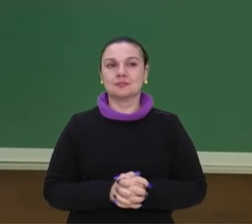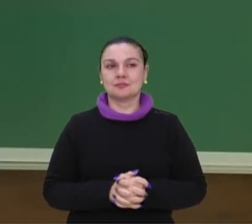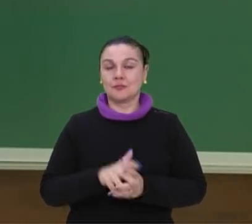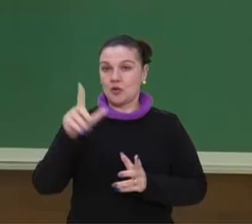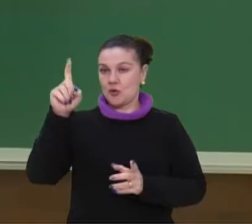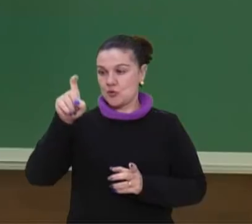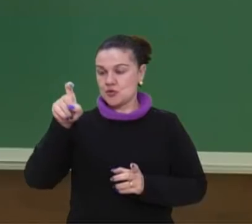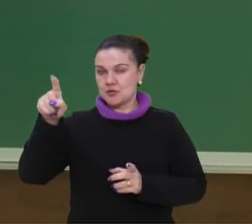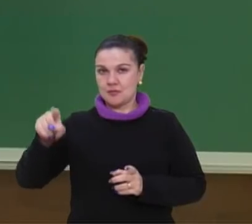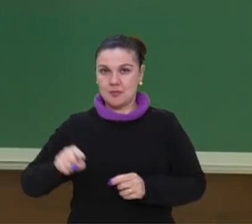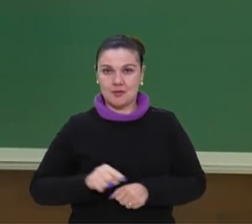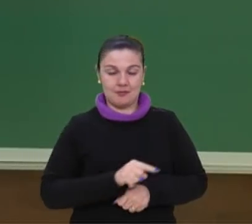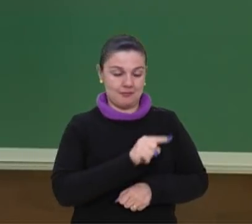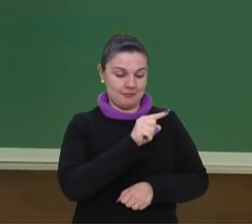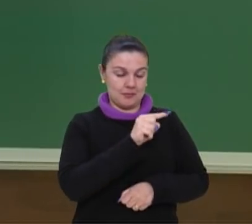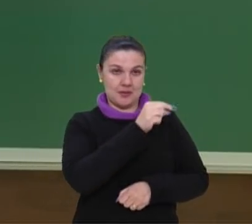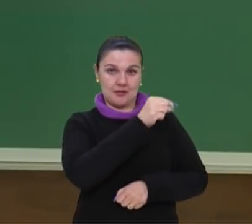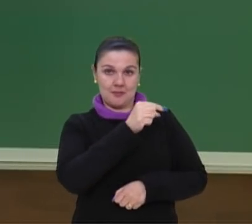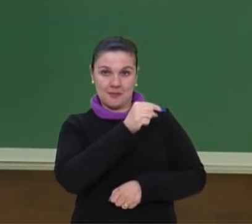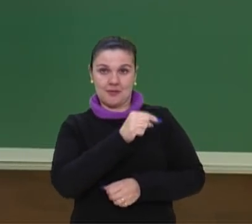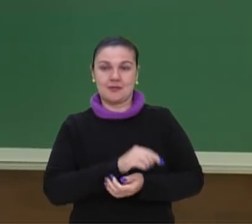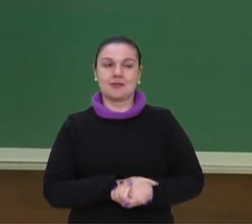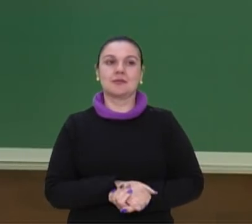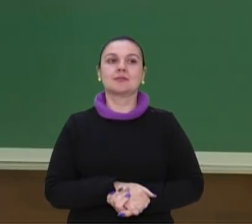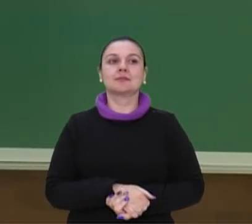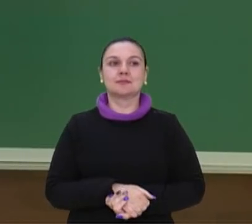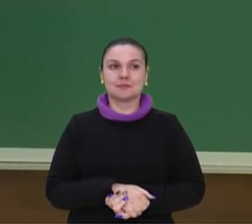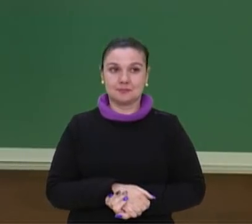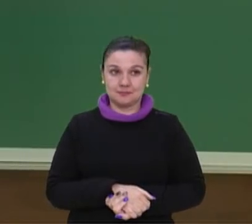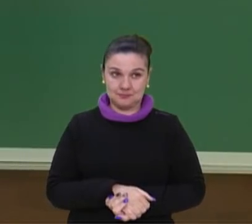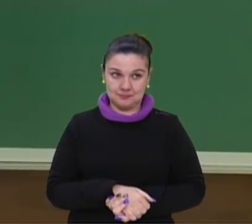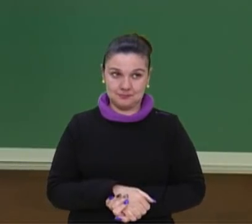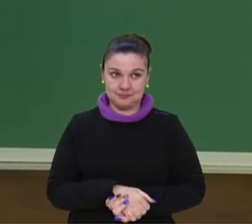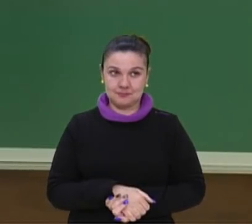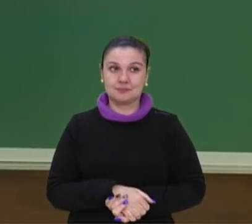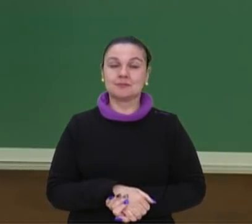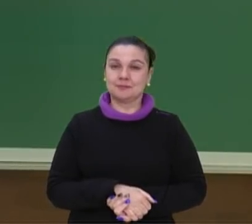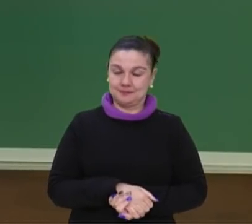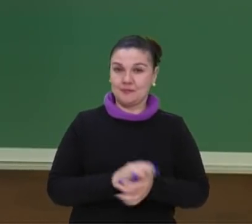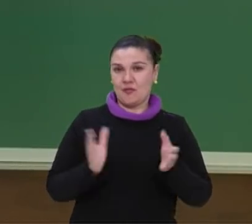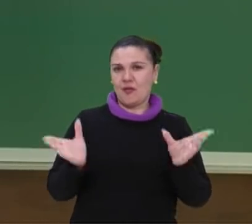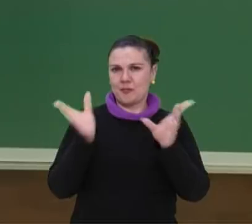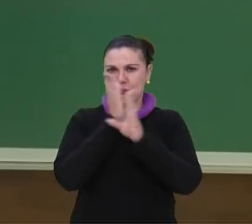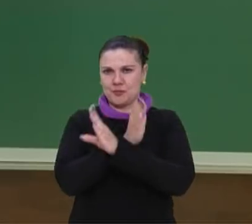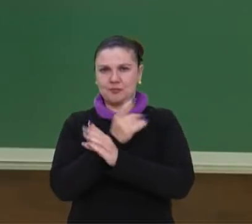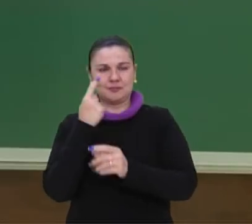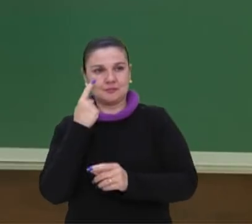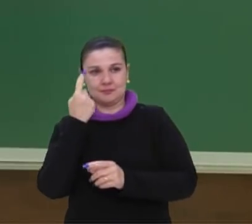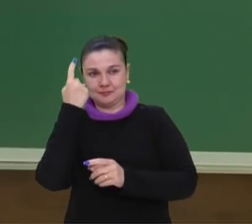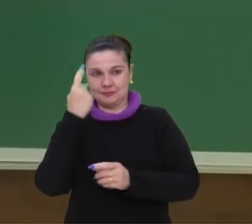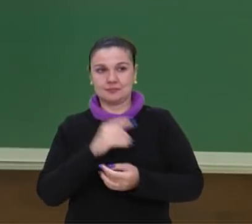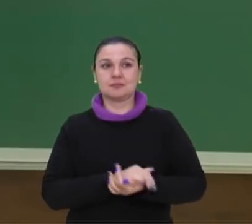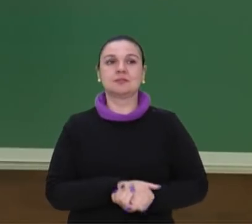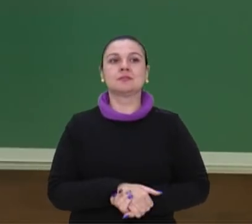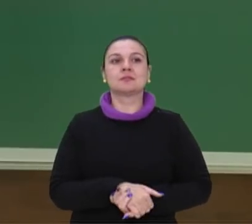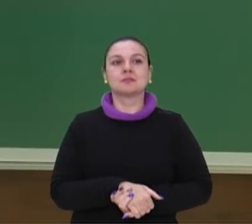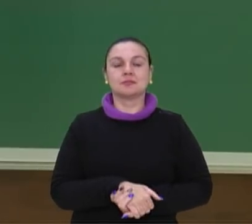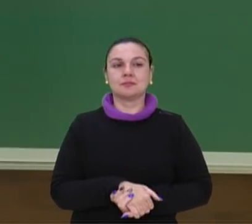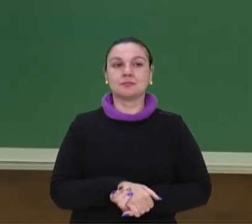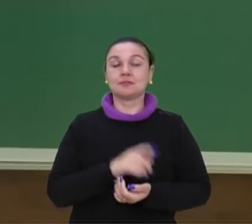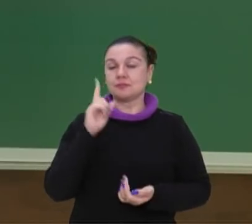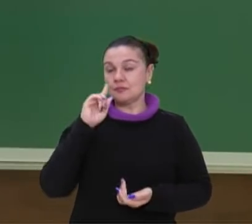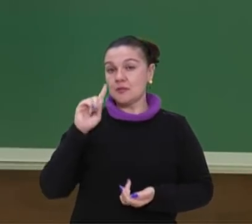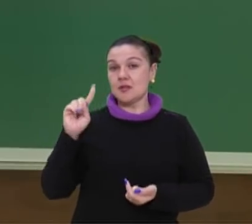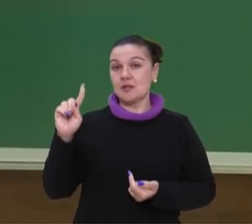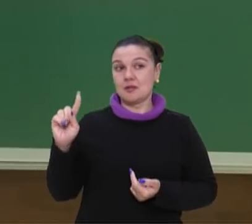O 2x está no primeiro membro, eu vou deixá-lo agora, aliás, está no segundo membro, vou deixar para o primeiro membro. Então, vou trocar a